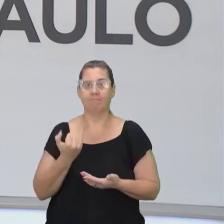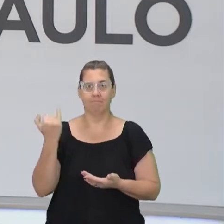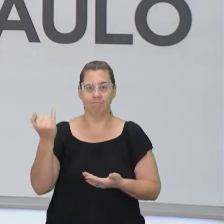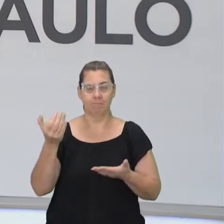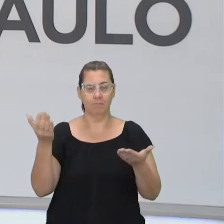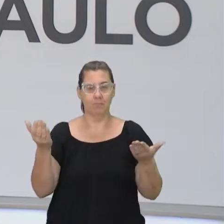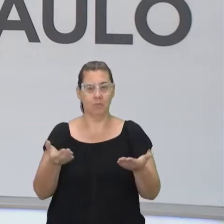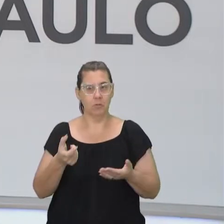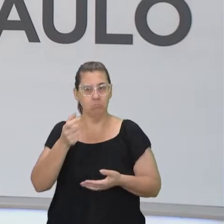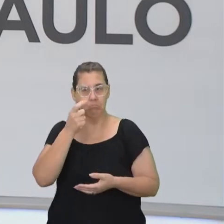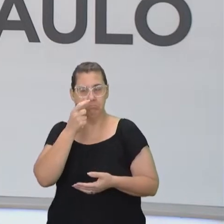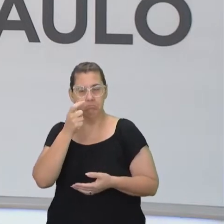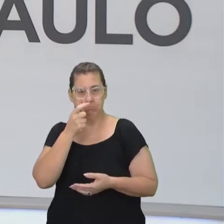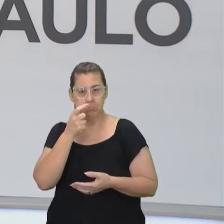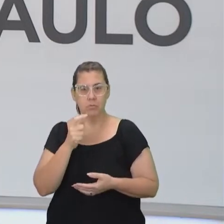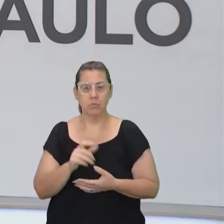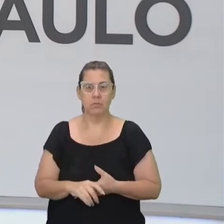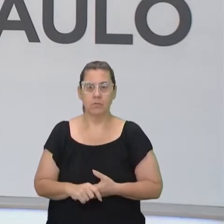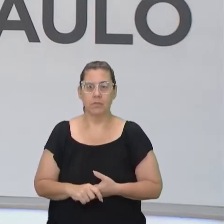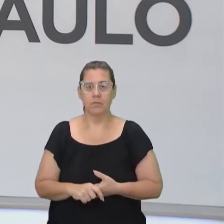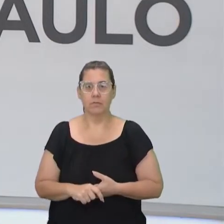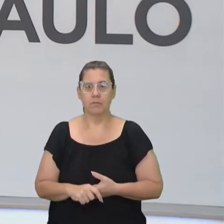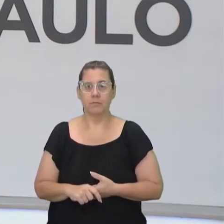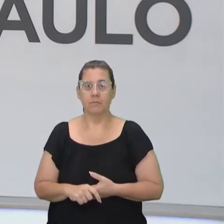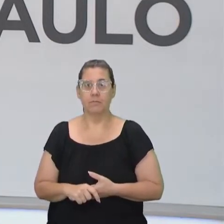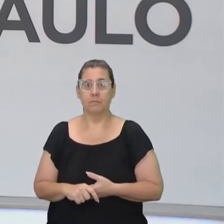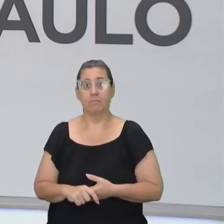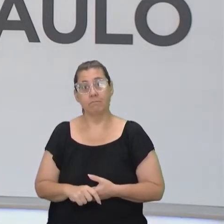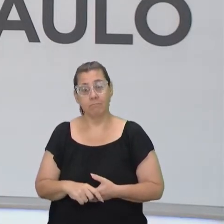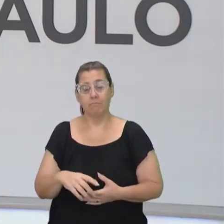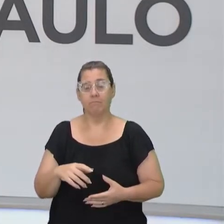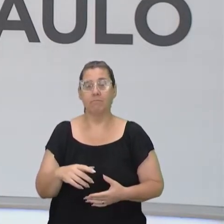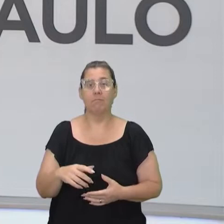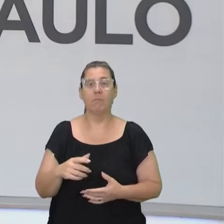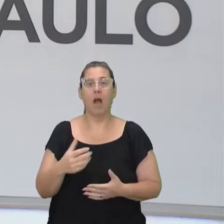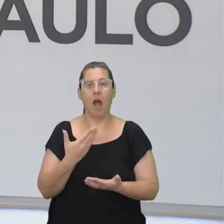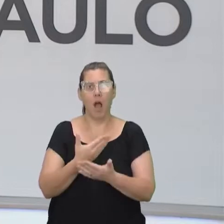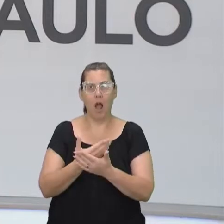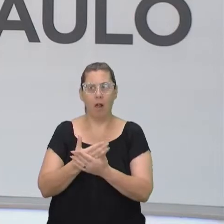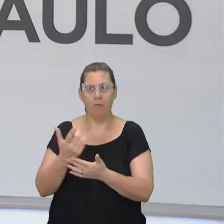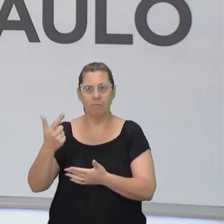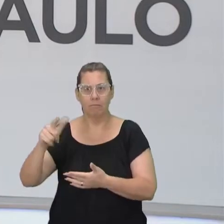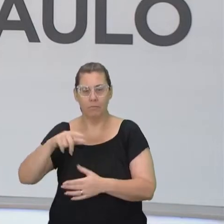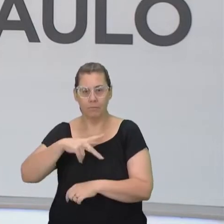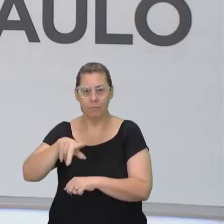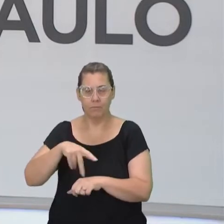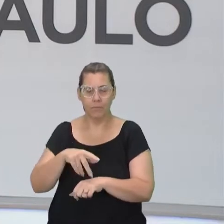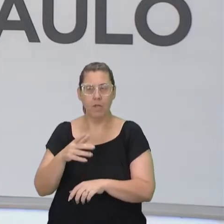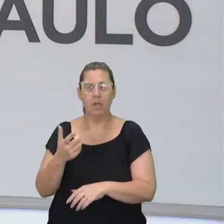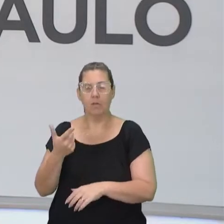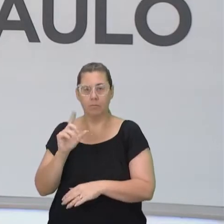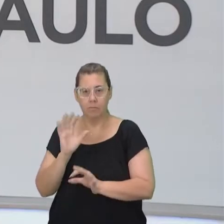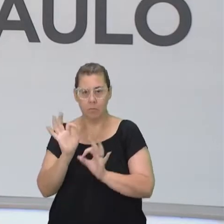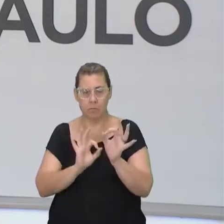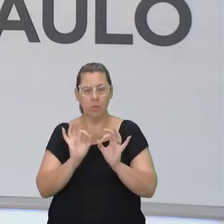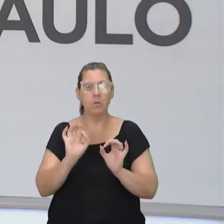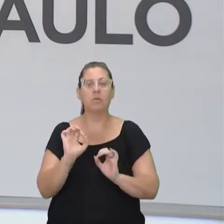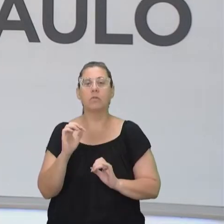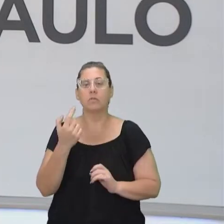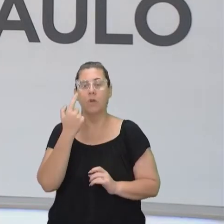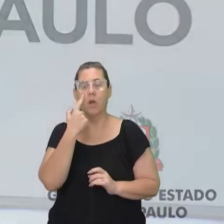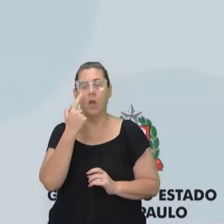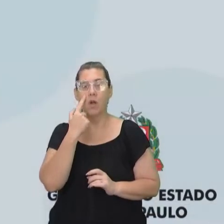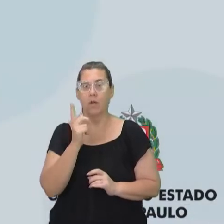Observatório Internacional, que é internacional a aula. Antes de mais nada, vamos nos organizar como tudo está acontecendo, tá certo? Então, vamos lá na